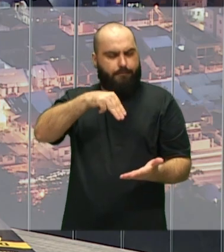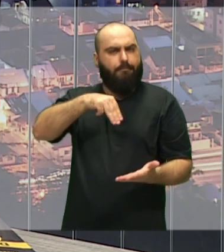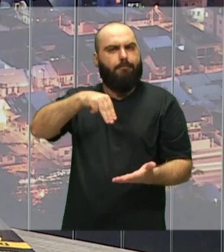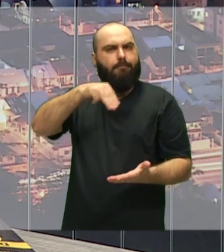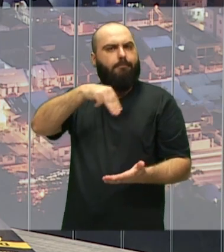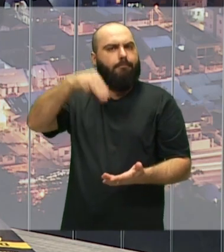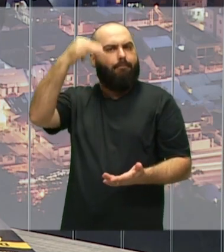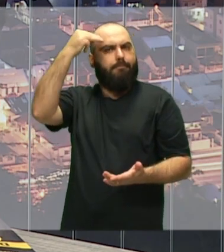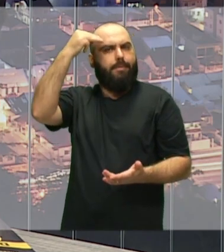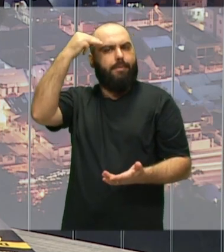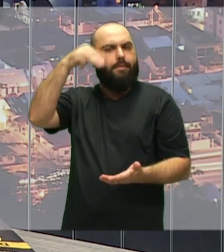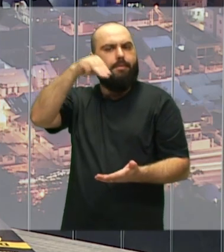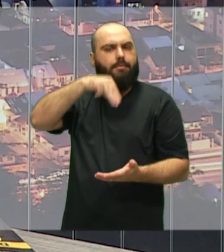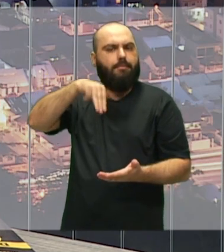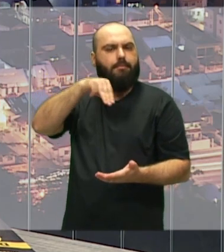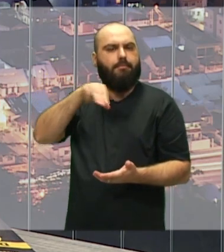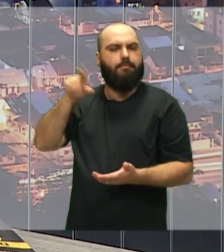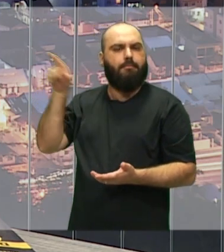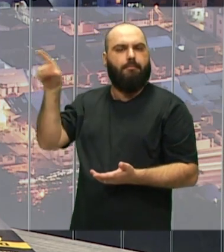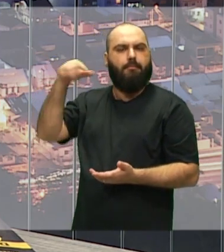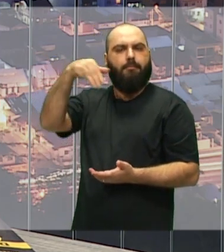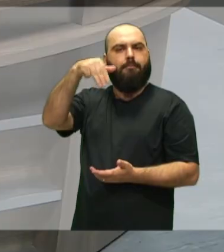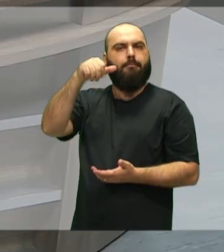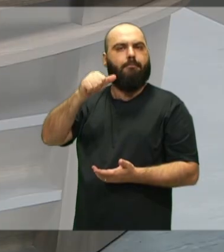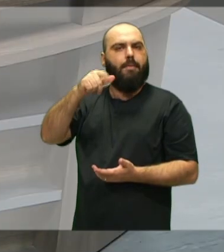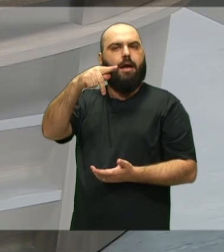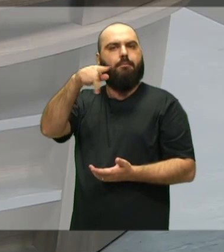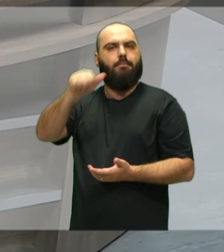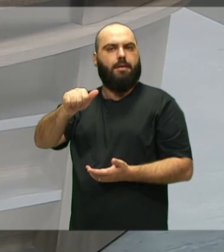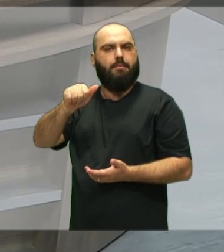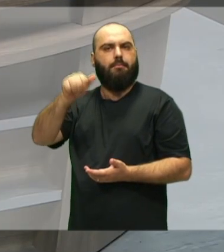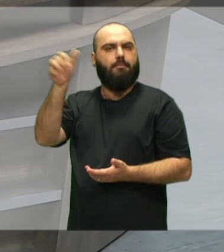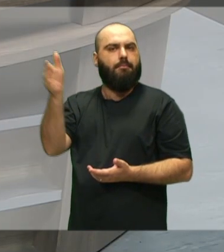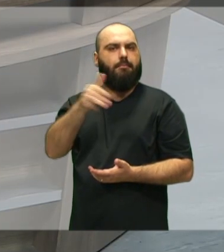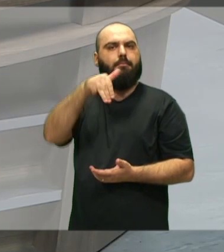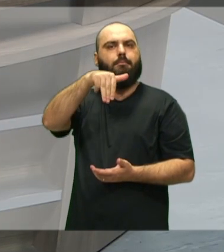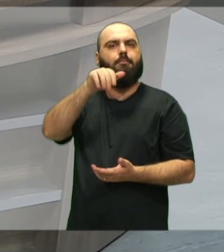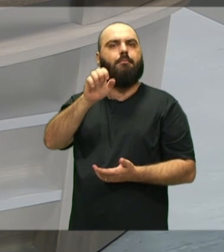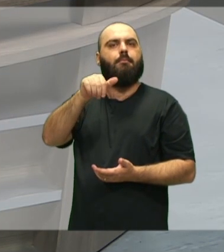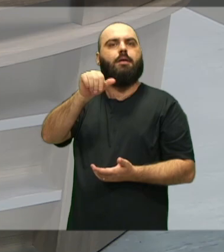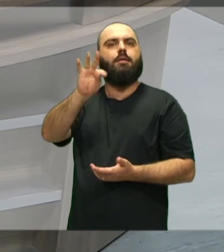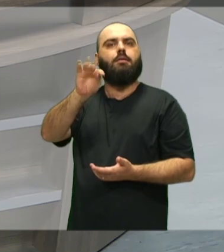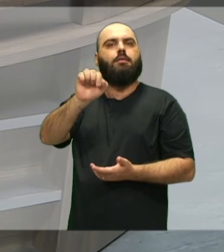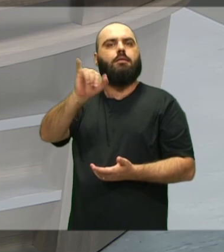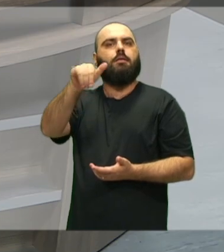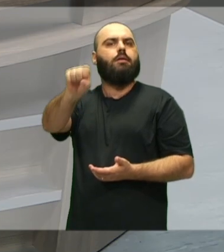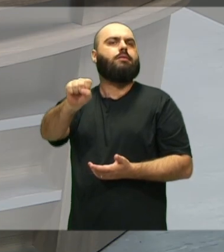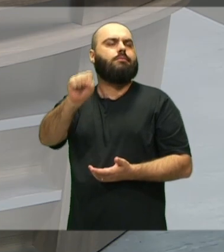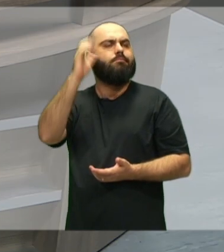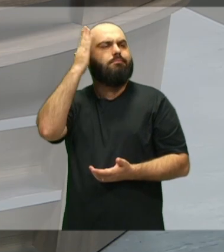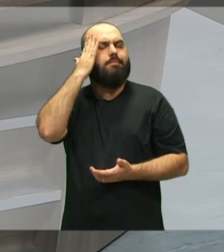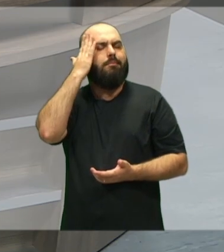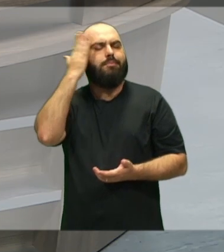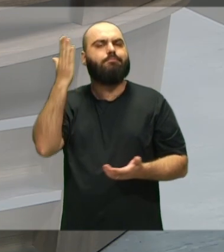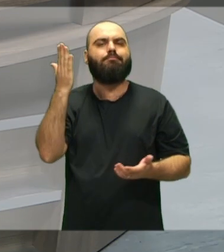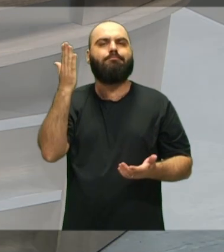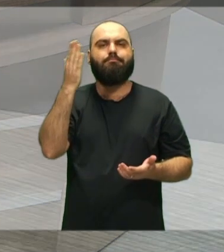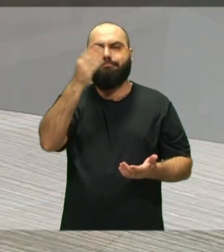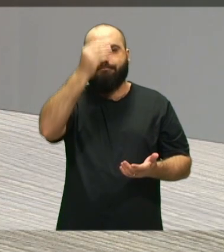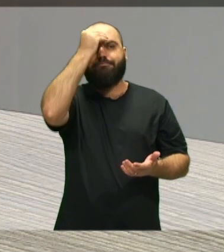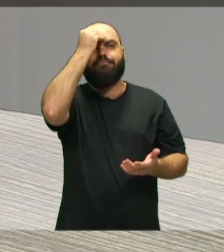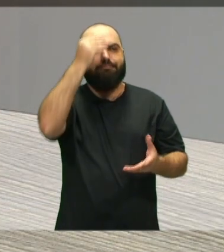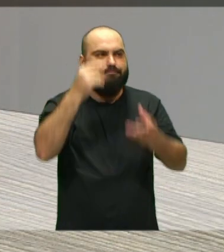Tá aqui, tá na capa do livro, mapas mentais. O que são esses mapas mentais? Como é que você desenvolveu essa técnica para passar